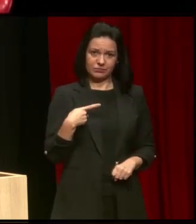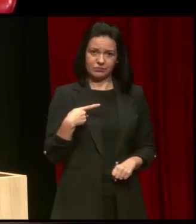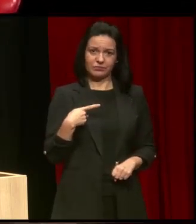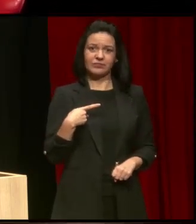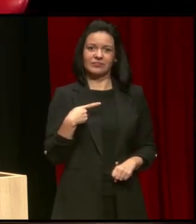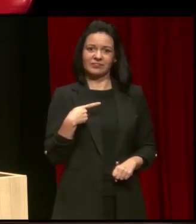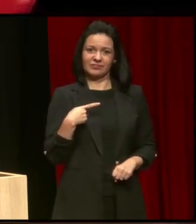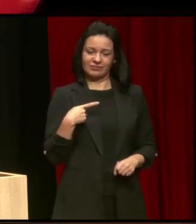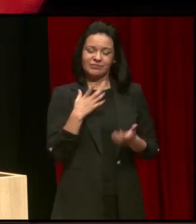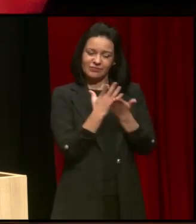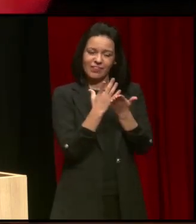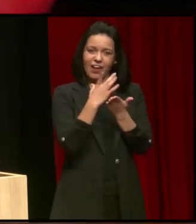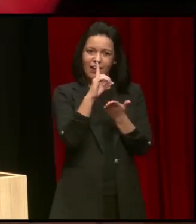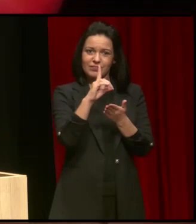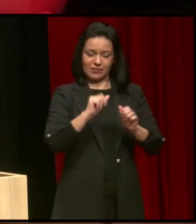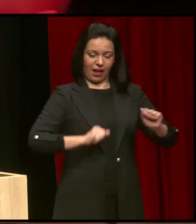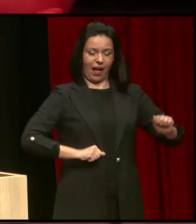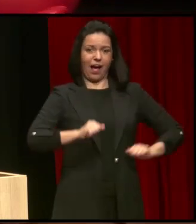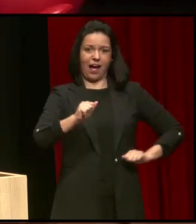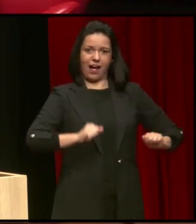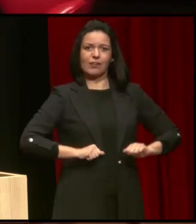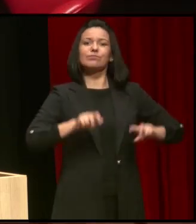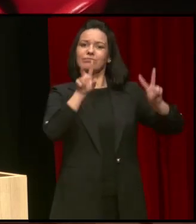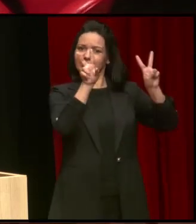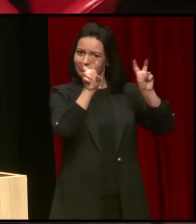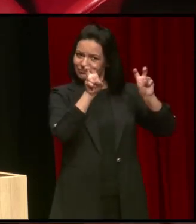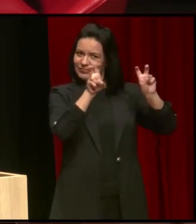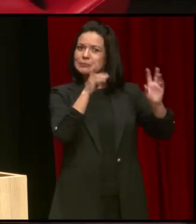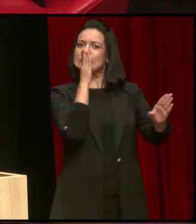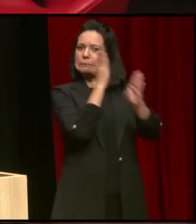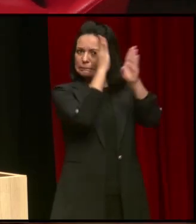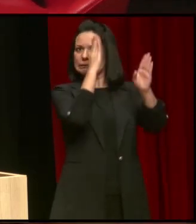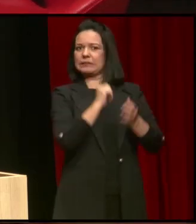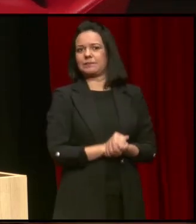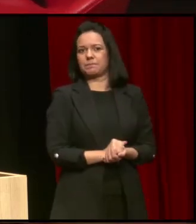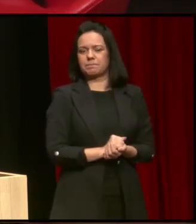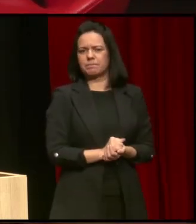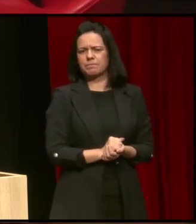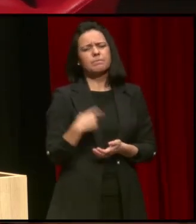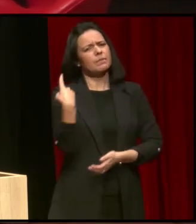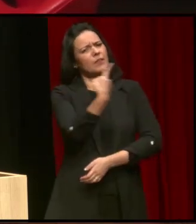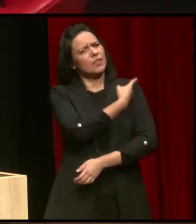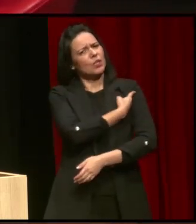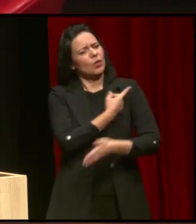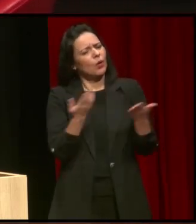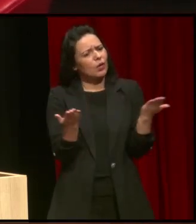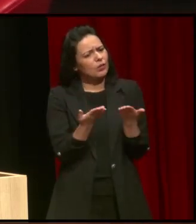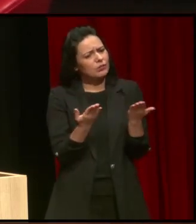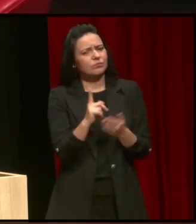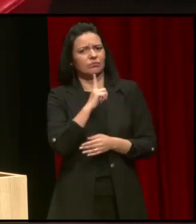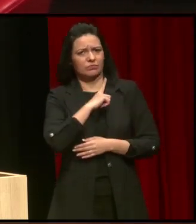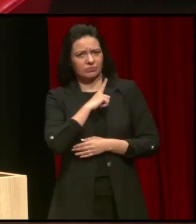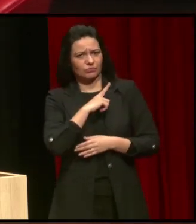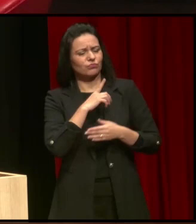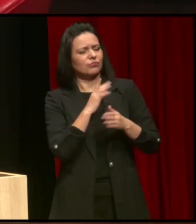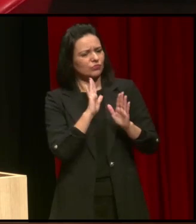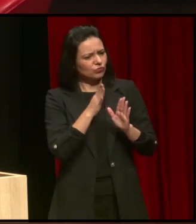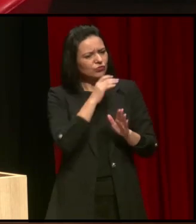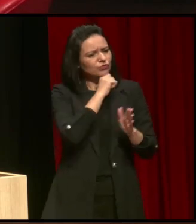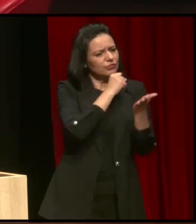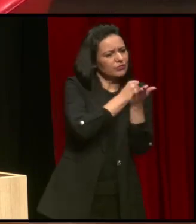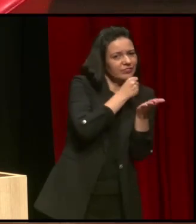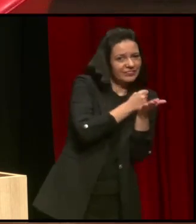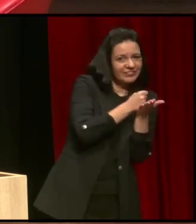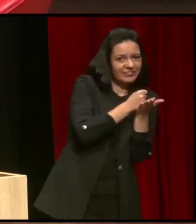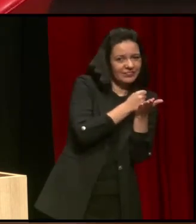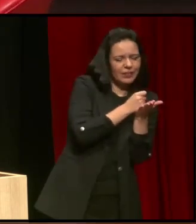Atos, também fala sobre isso. Então nós vamos fazer primeiro uma passagem pela Escritura, vamos passar pelo Antigo Testamento,